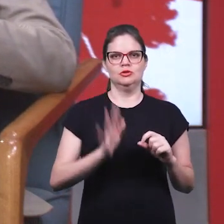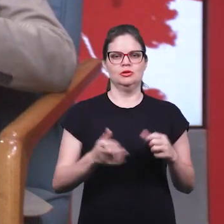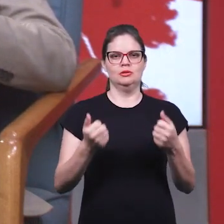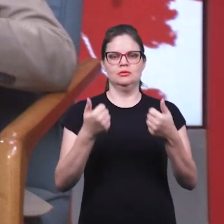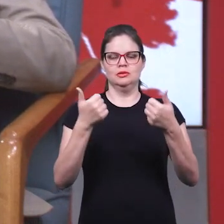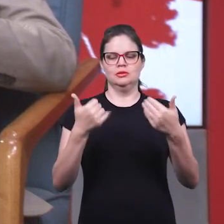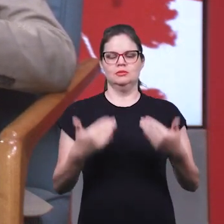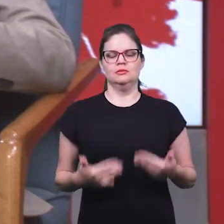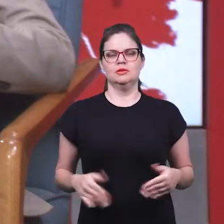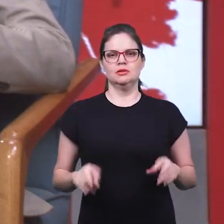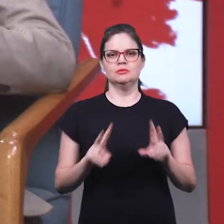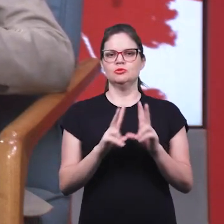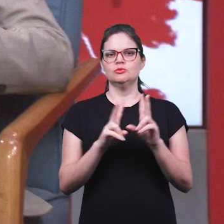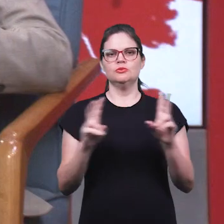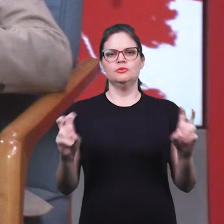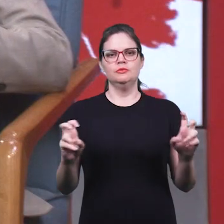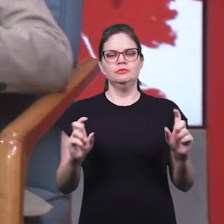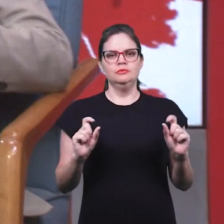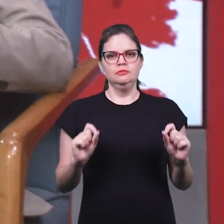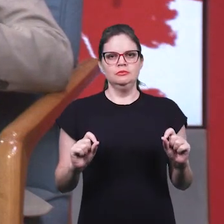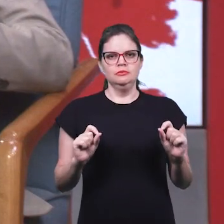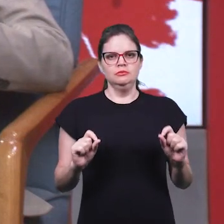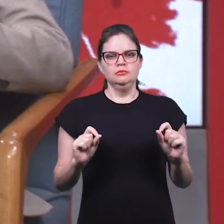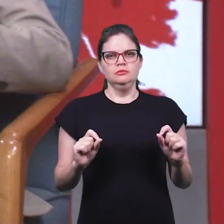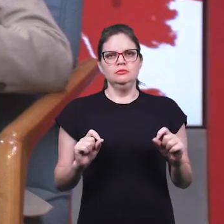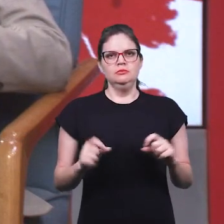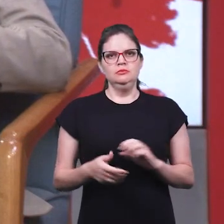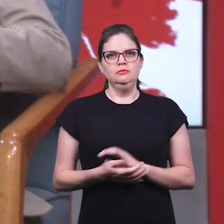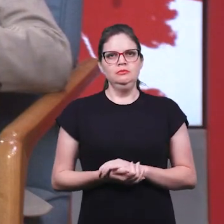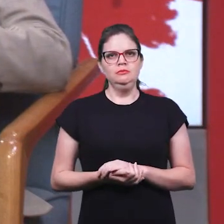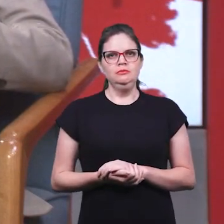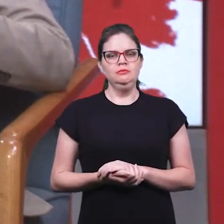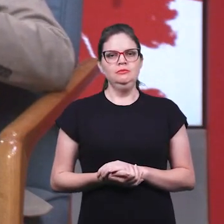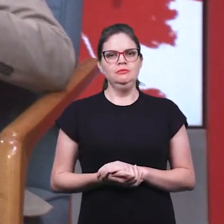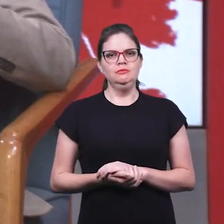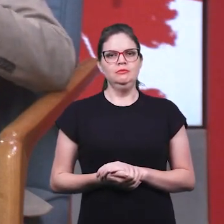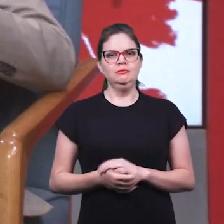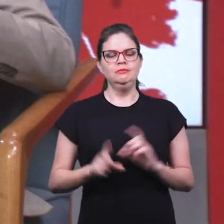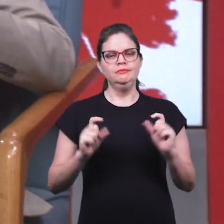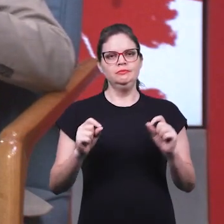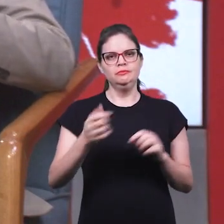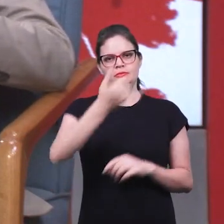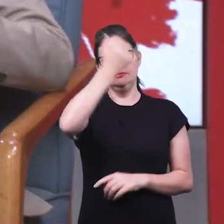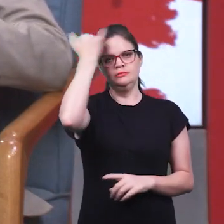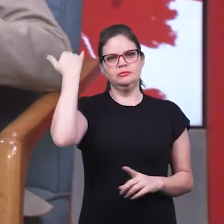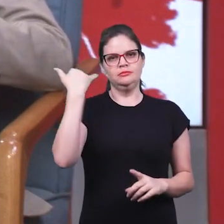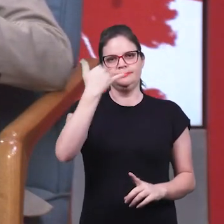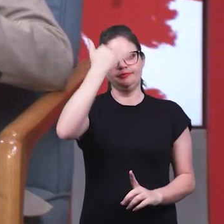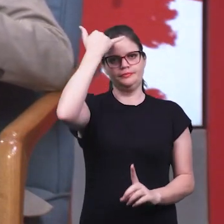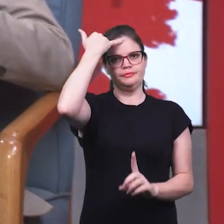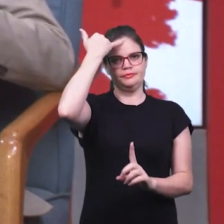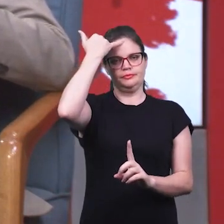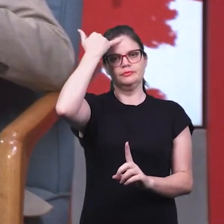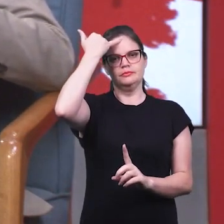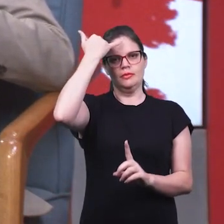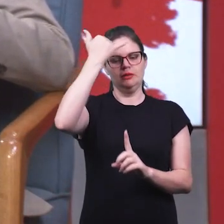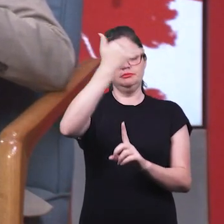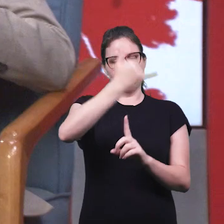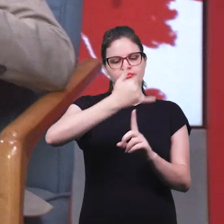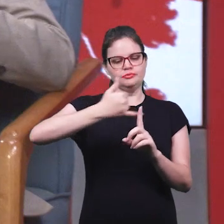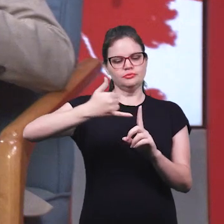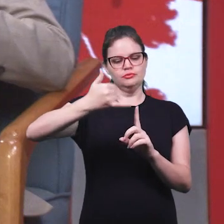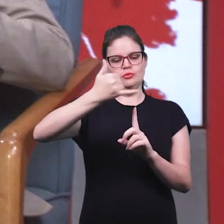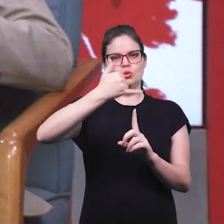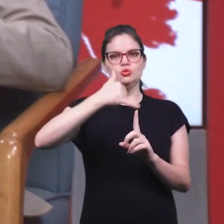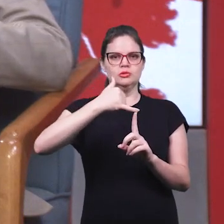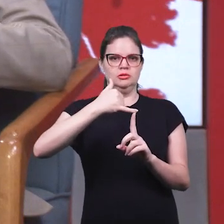nós abordamos os ministérios como a unção, quer dizer, a unção para